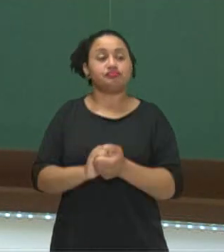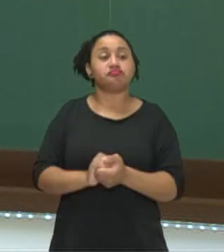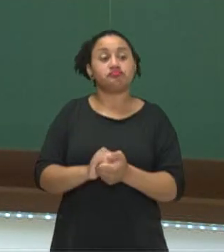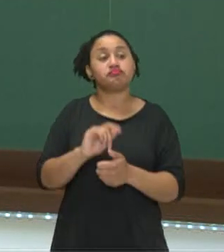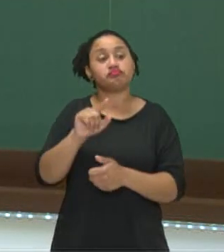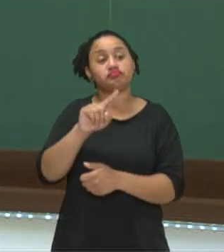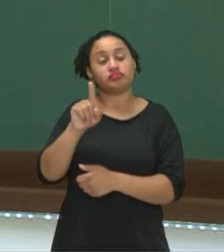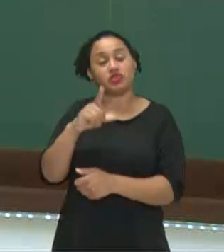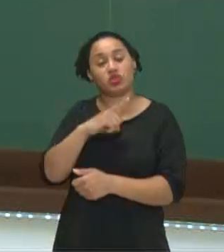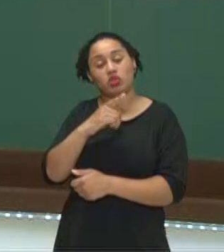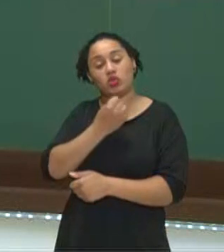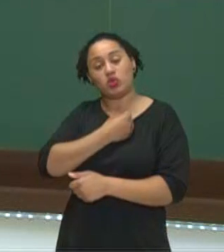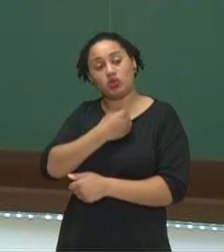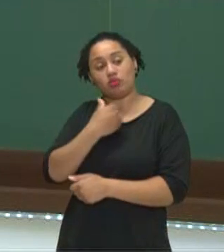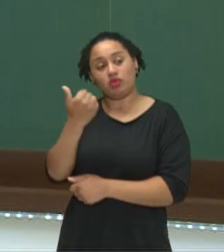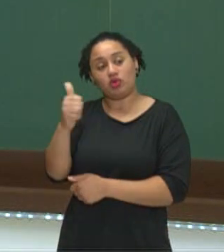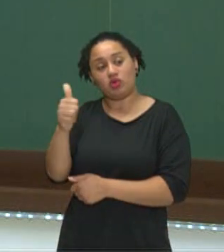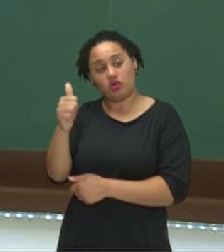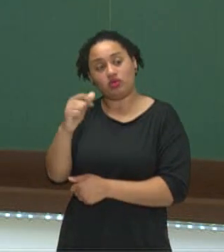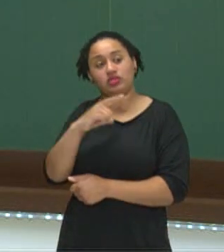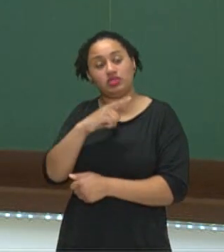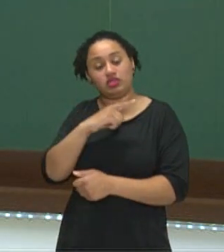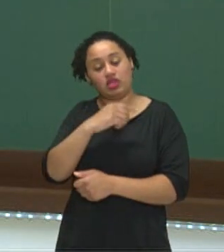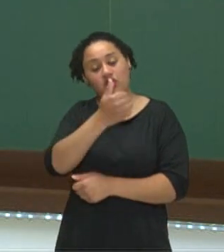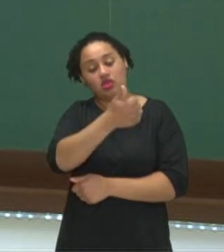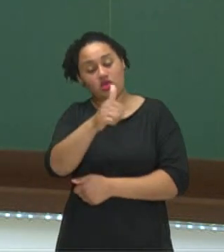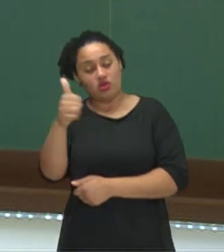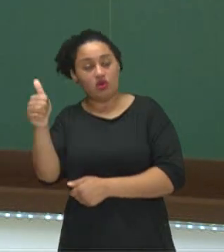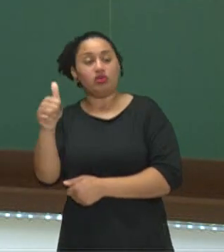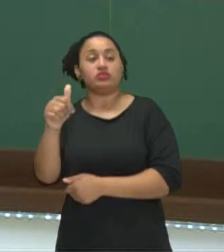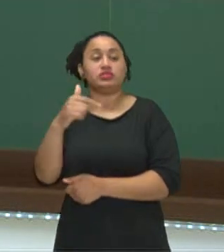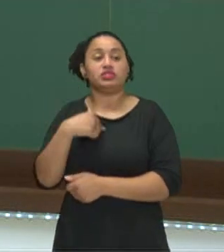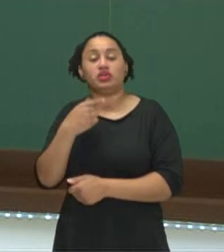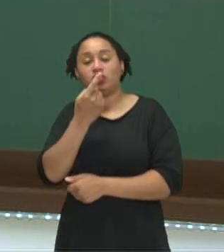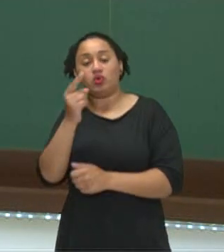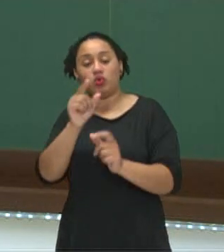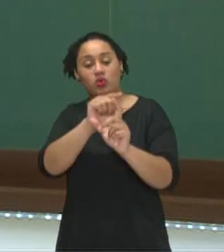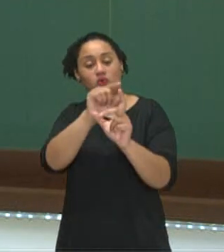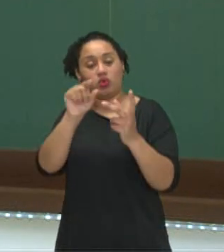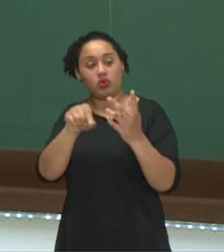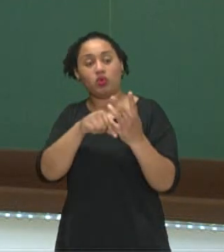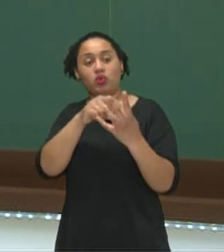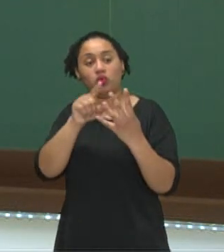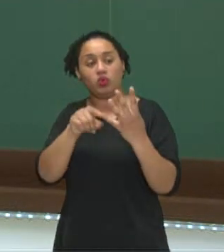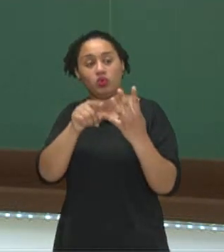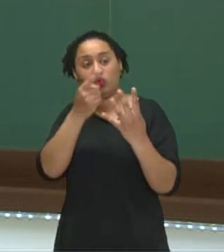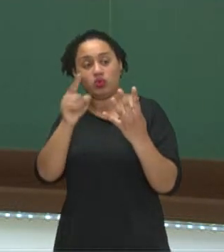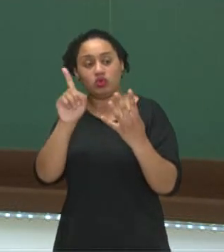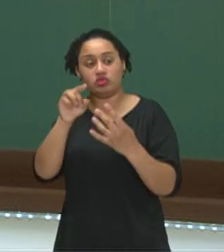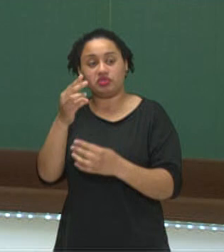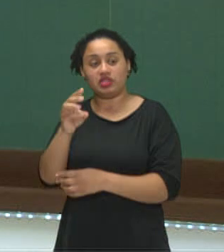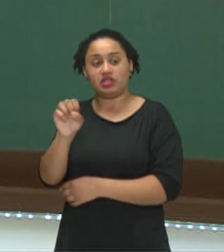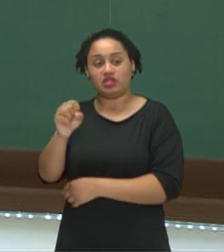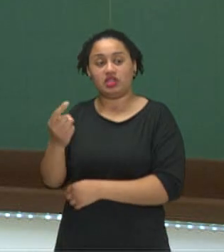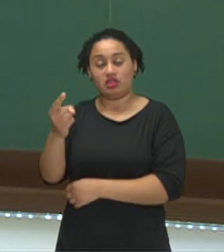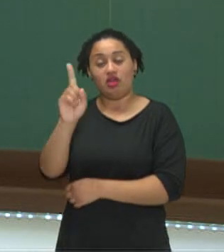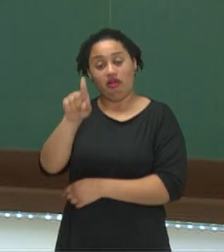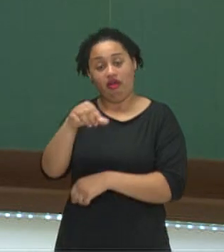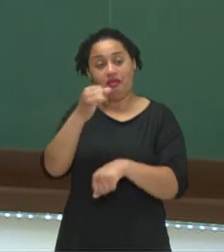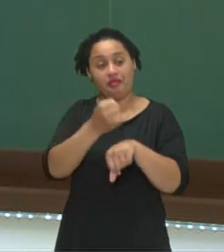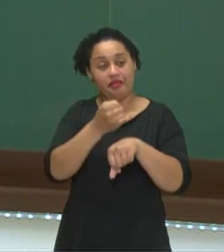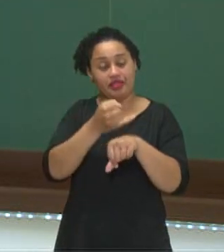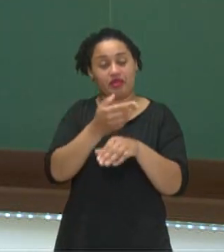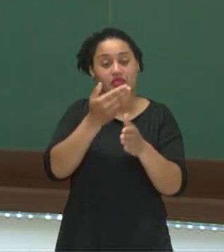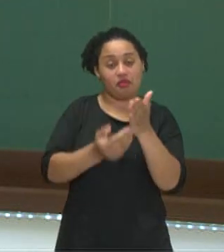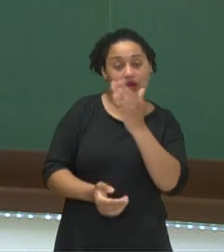atômico 11, né? Então ele tem os seus 11 elétrons e a camada de valência dele é 3s1. Tá? Ele é um metal, ele vai perder